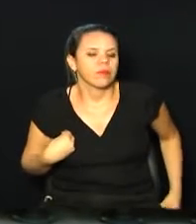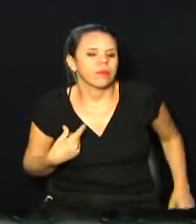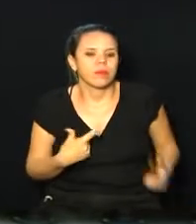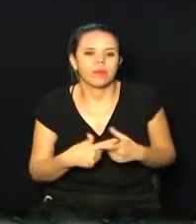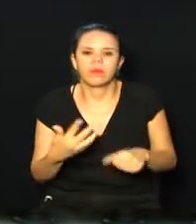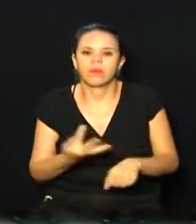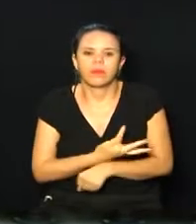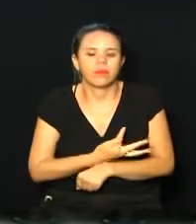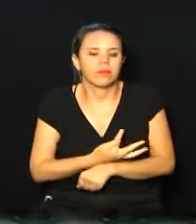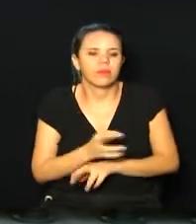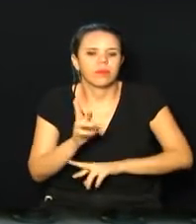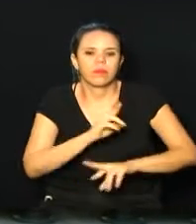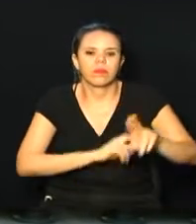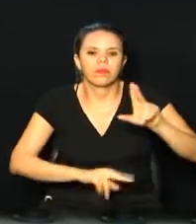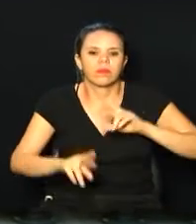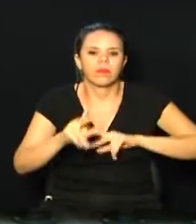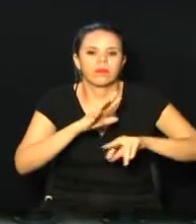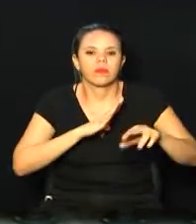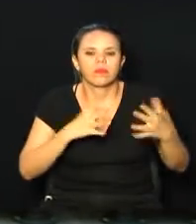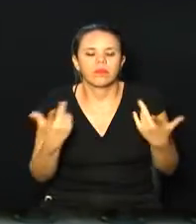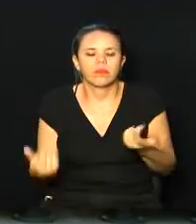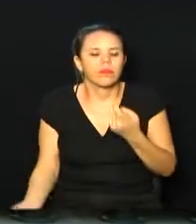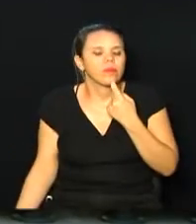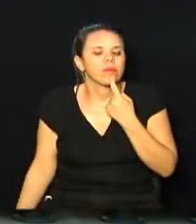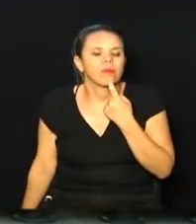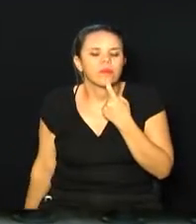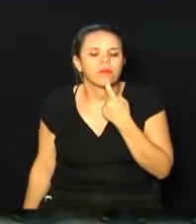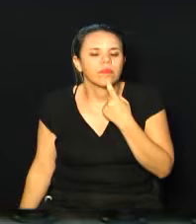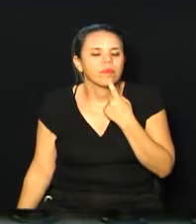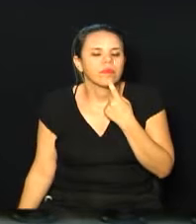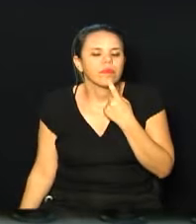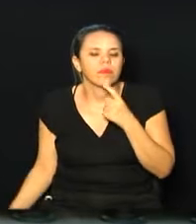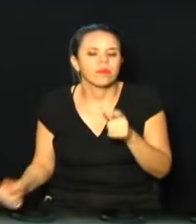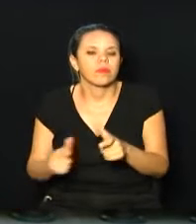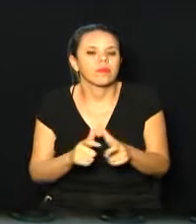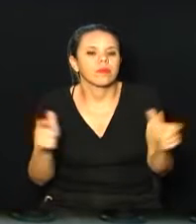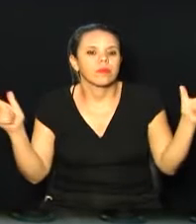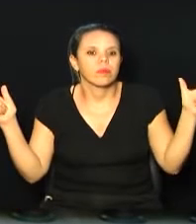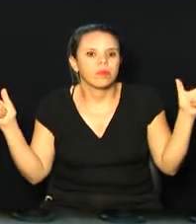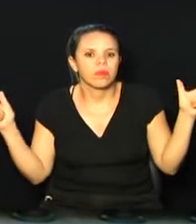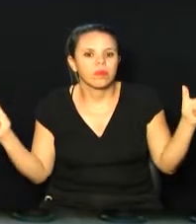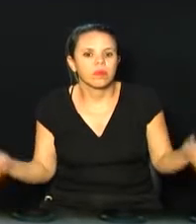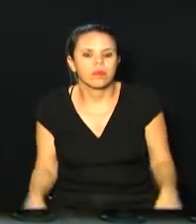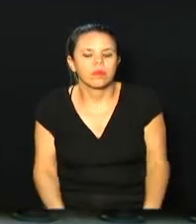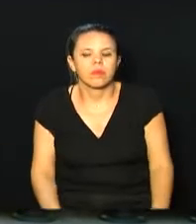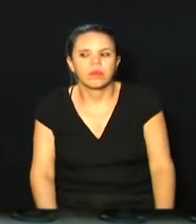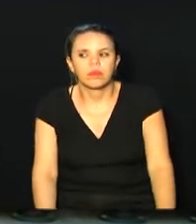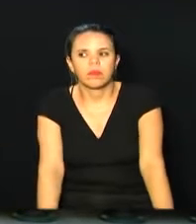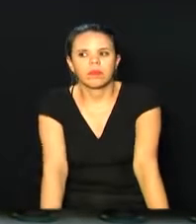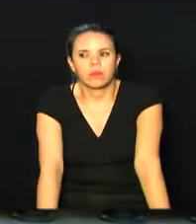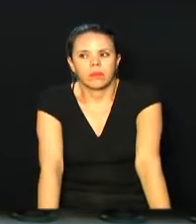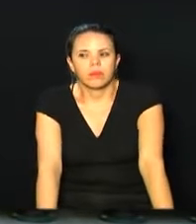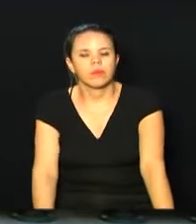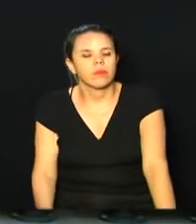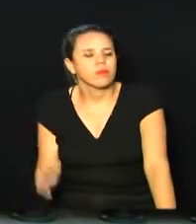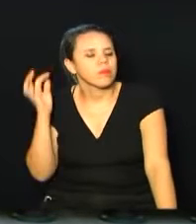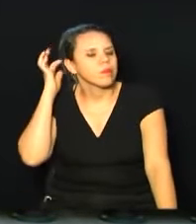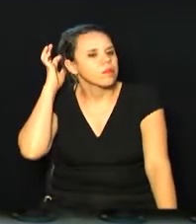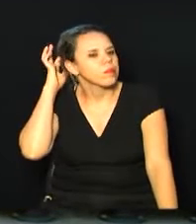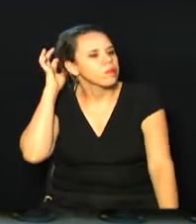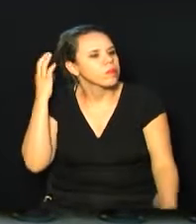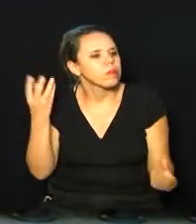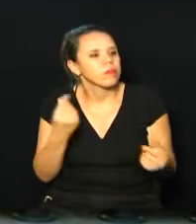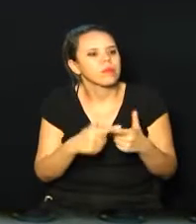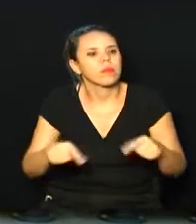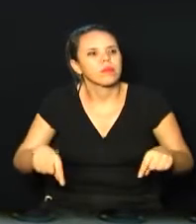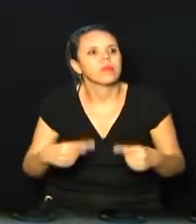E são diversos, né? Uma cidade como Campinas, uma metrópole, uma região muito grande, então ela traz bastantes desafios, né?